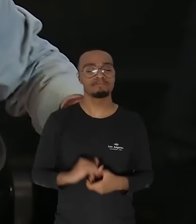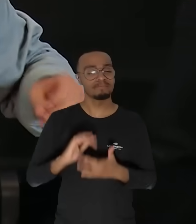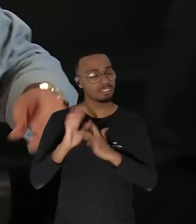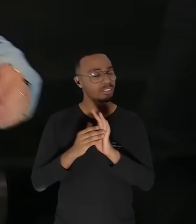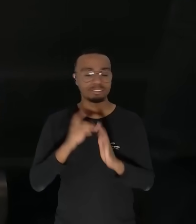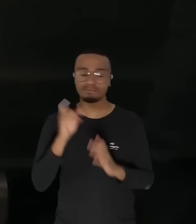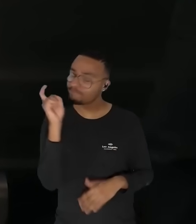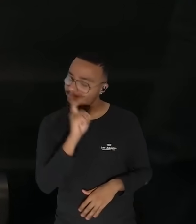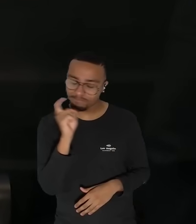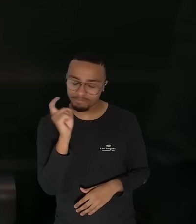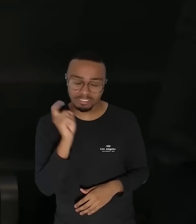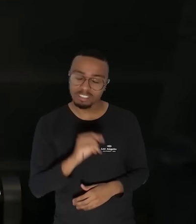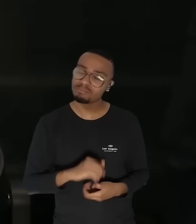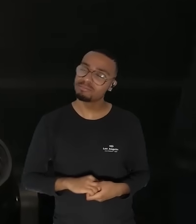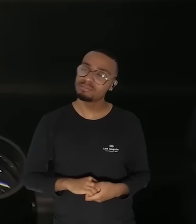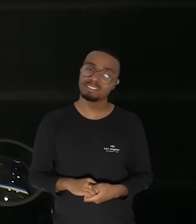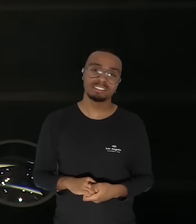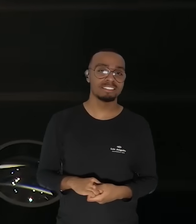mente.